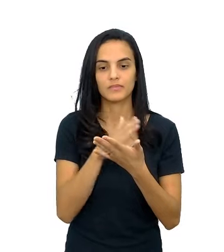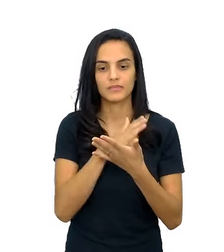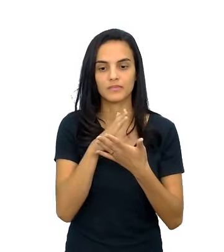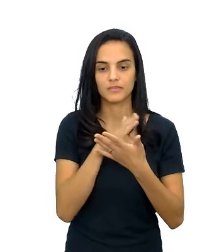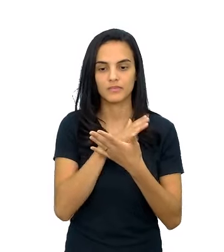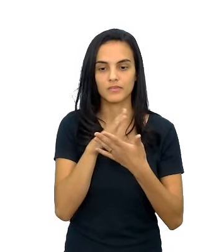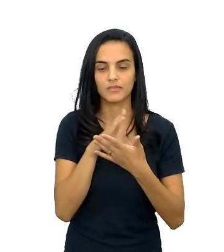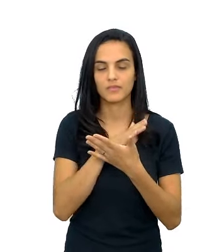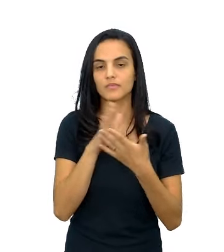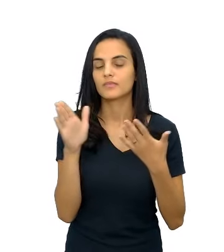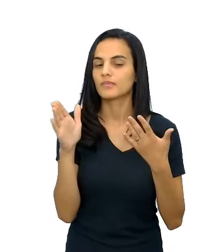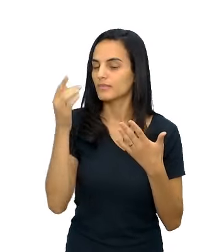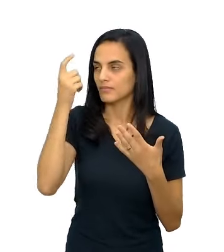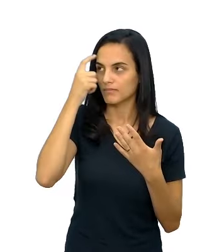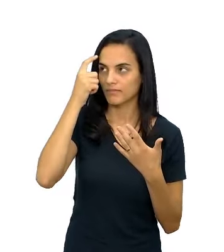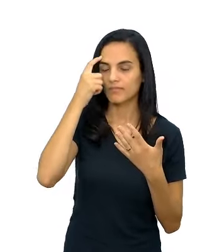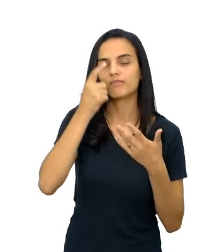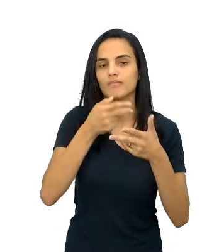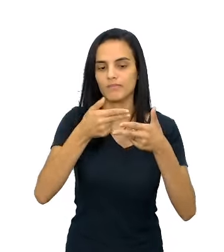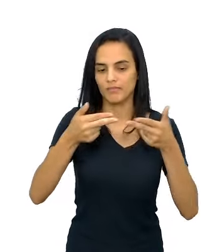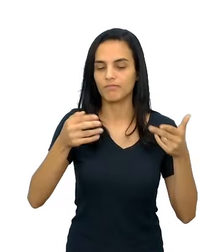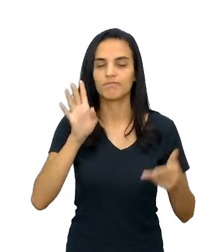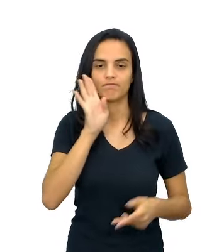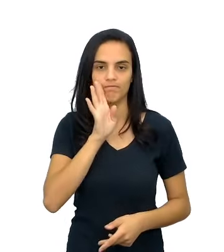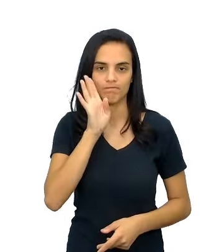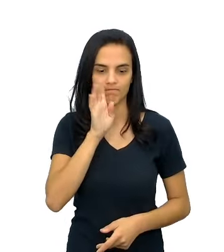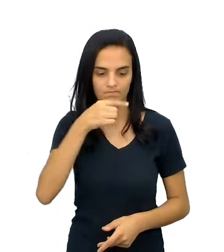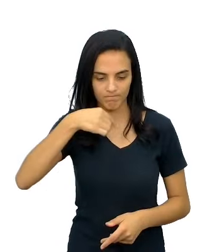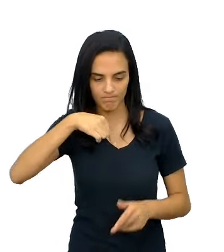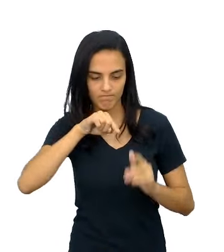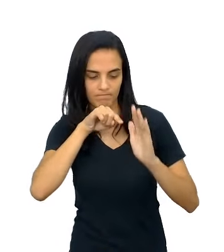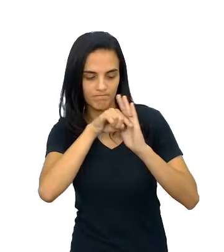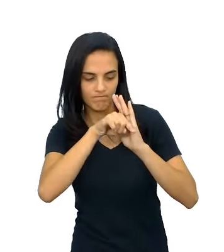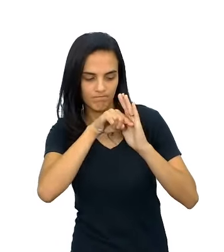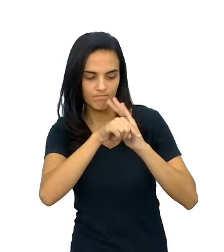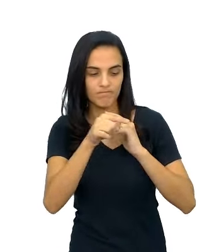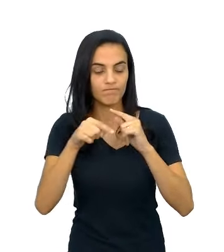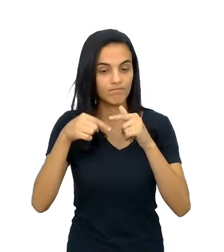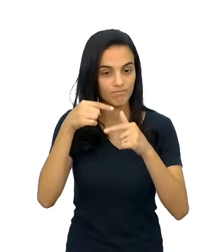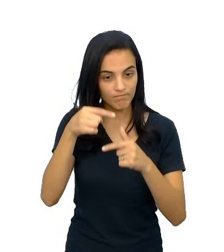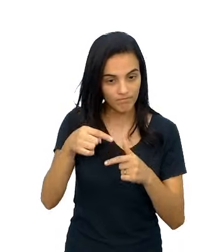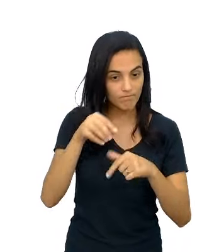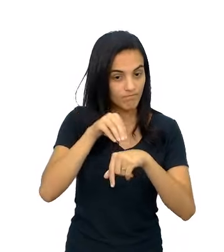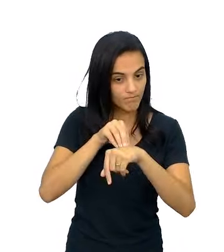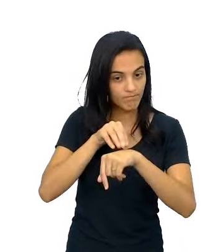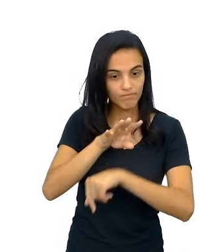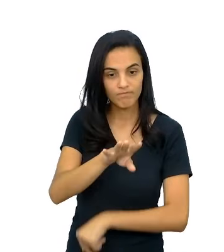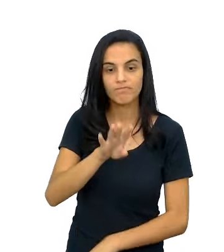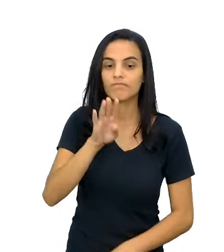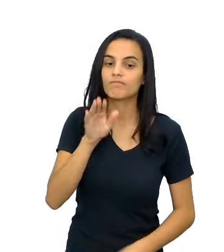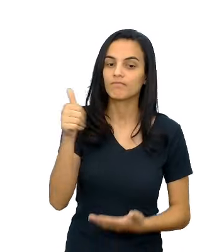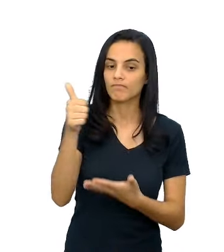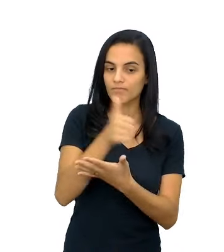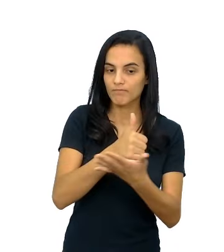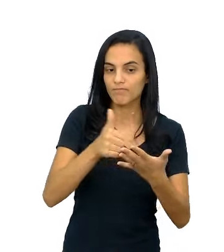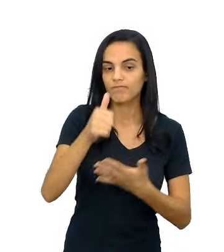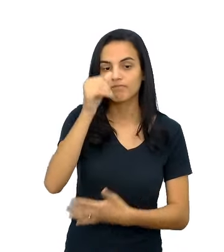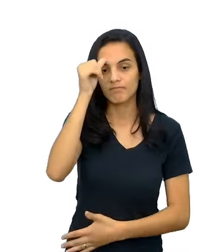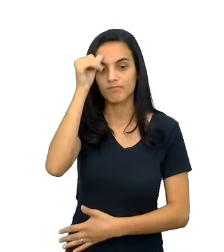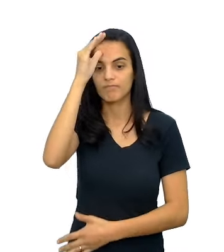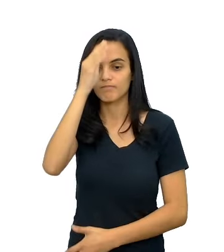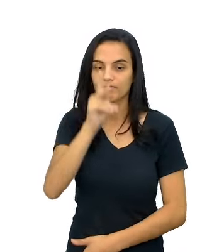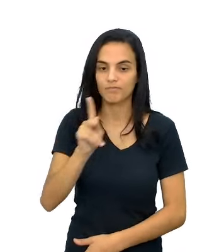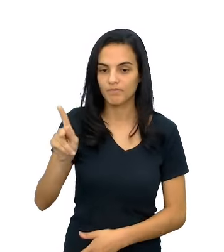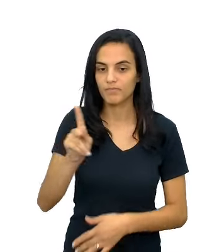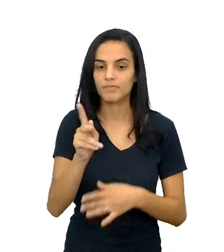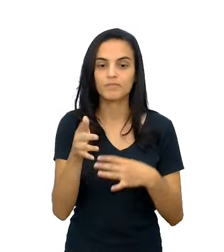na cabeça, né? Umas coisas bem bacanas para a gente pesquisar. E nós temos um outro que a gente deixa aí, que é base de conhecimento de professores